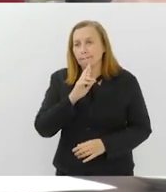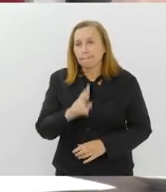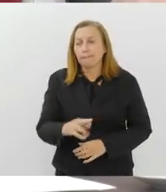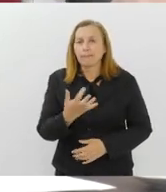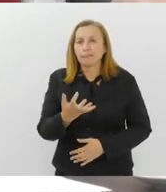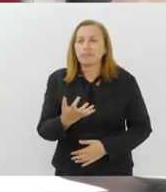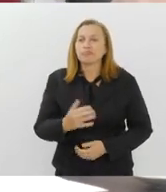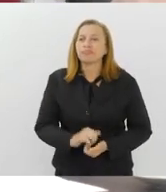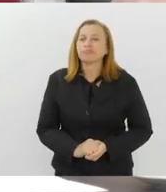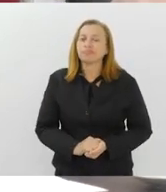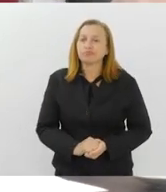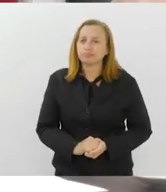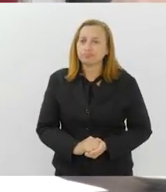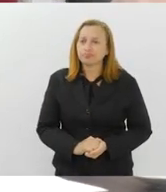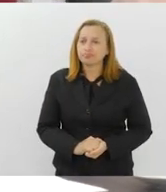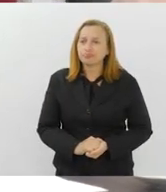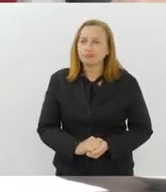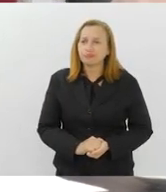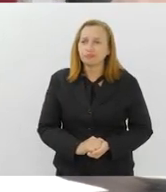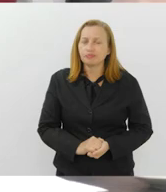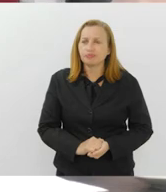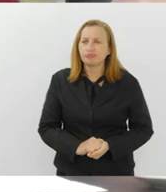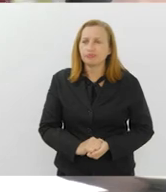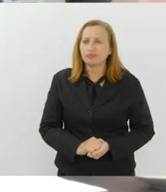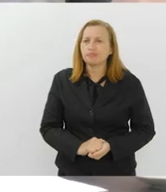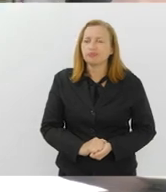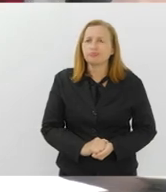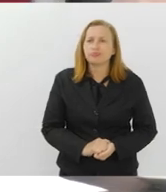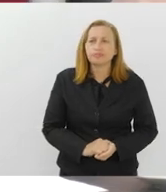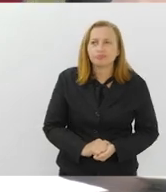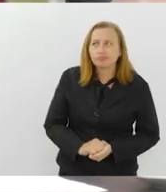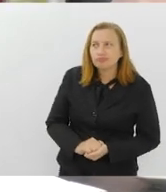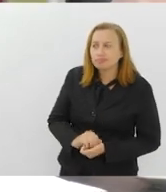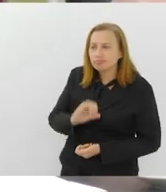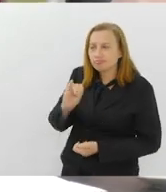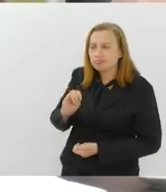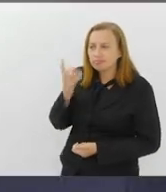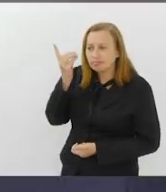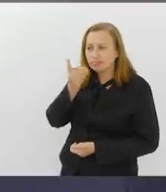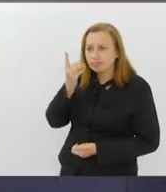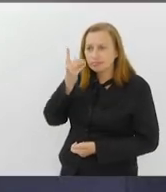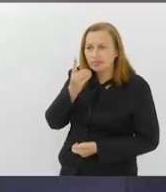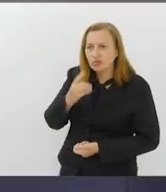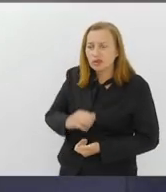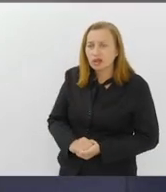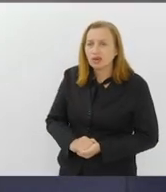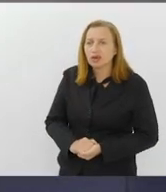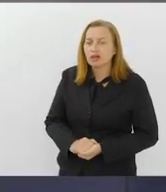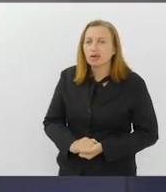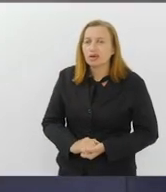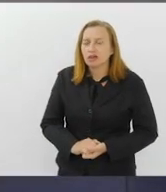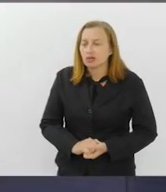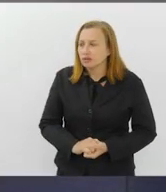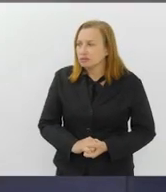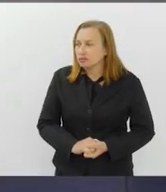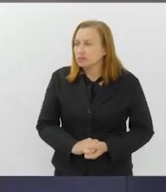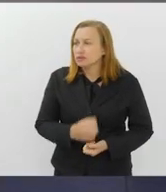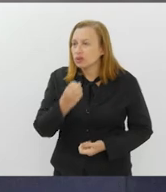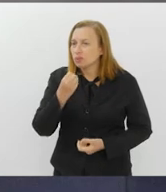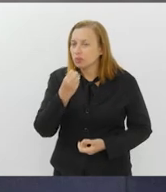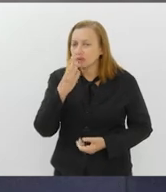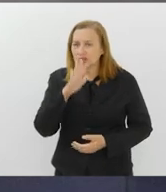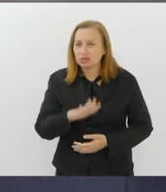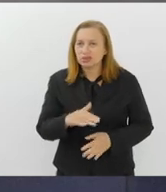queria passar agora... Presidente. Pois não, deputado. Gostaria de usar a palavra. Boa tarde a